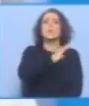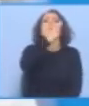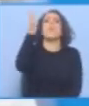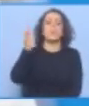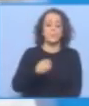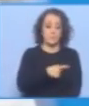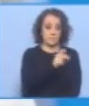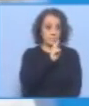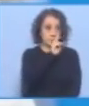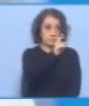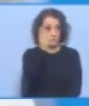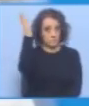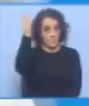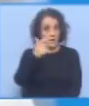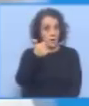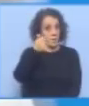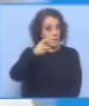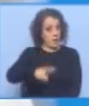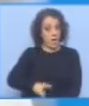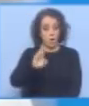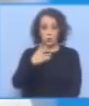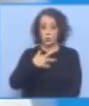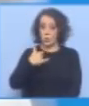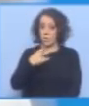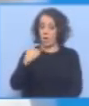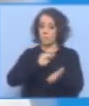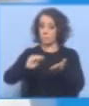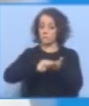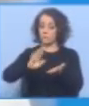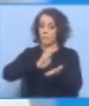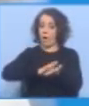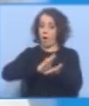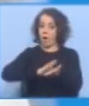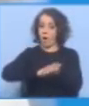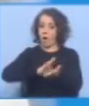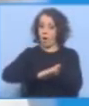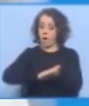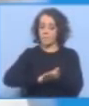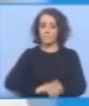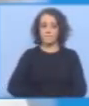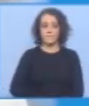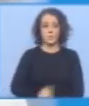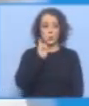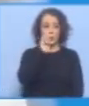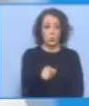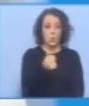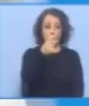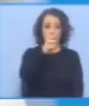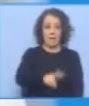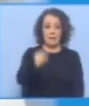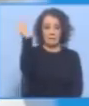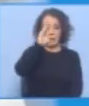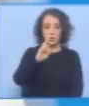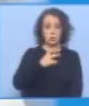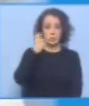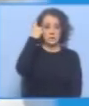responderam, em Belém da Judeia, porque assim está escrito pelo profeta. Tu, Belém, terra de Judá, não és de modo